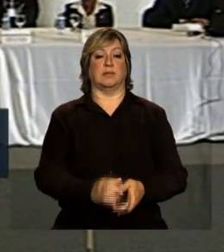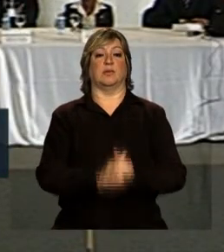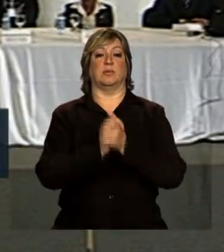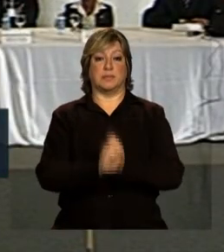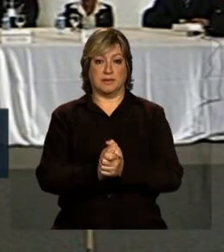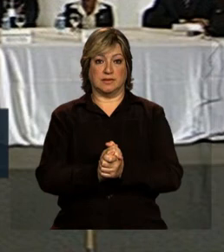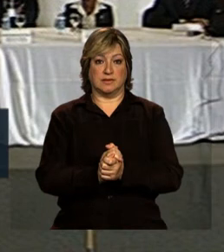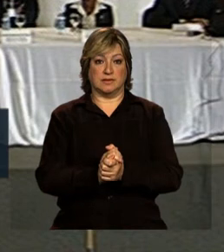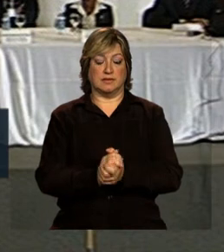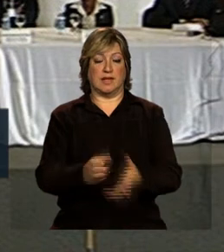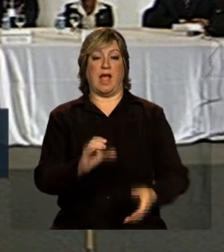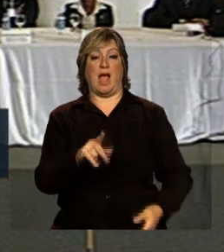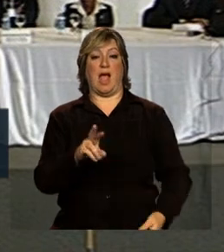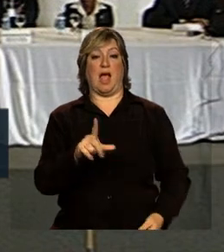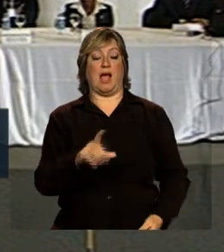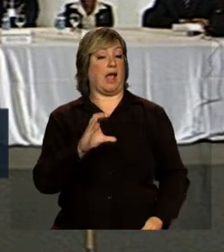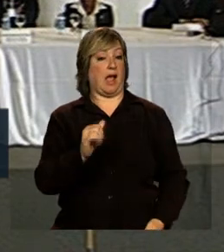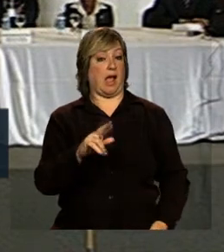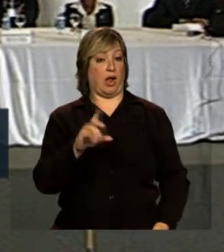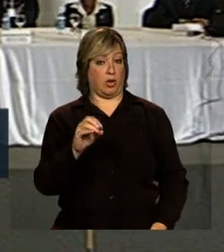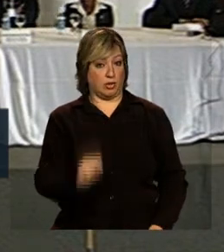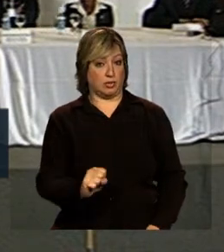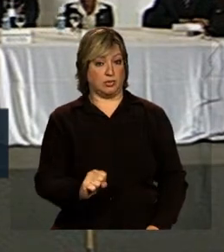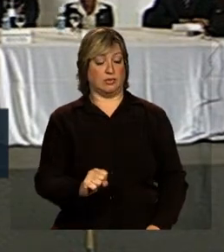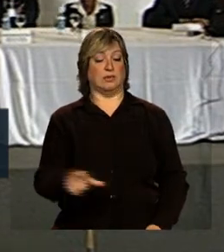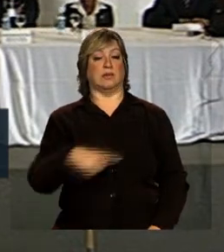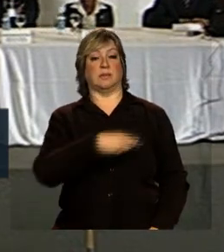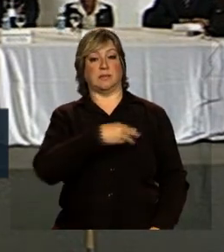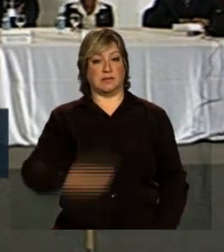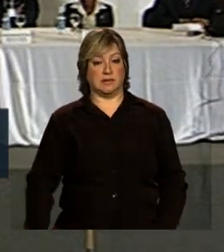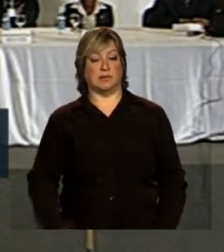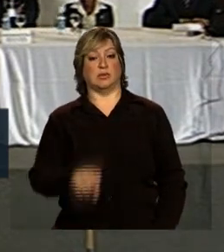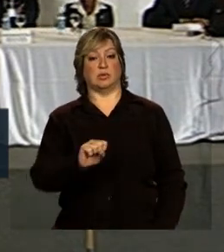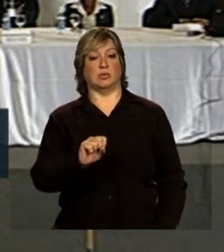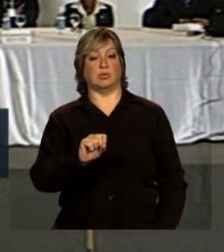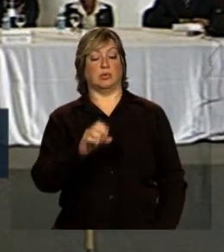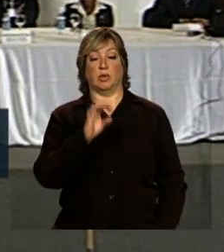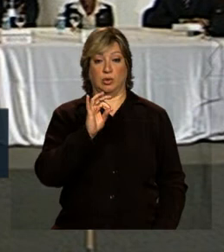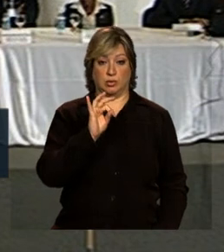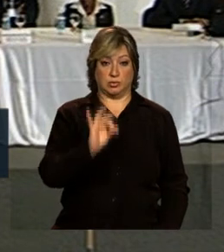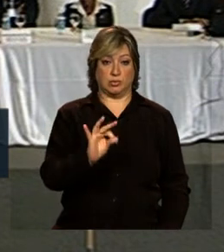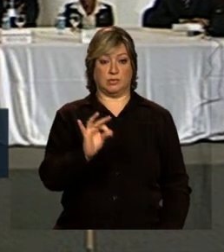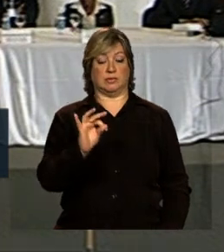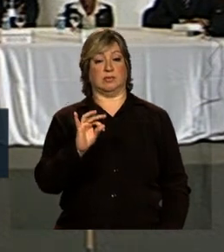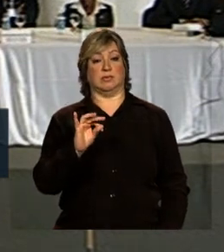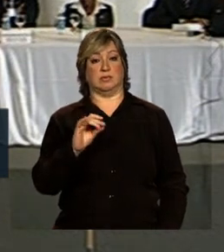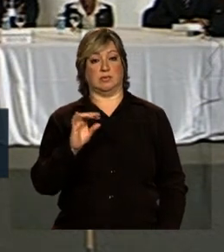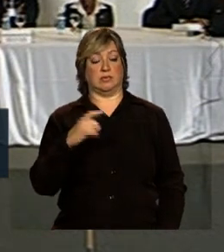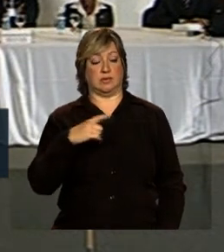Cumprimento o senhor Carlos Alberto Reis de Paula, ministro do Supremo, do Tribunal Superior do